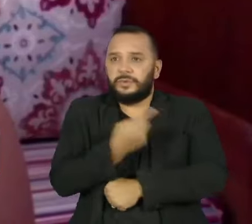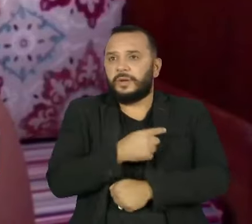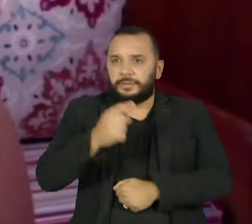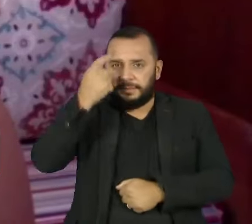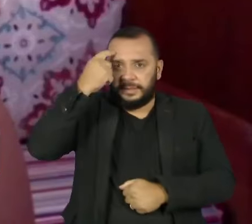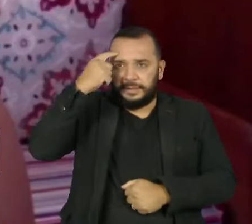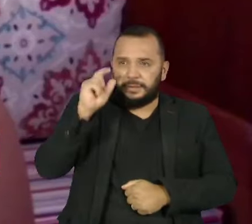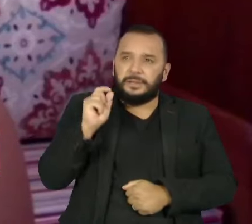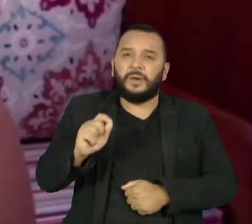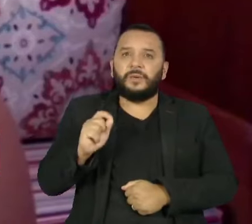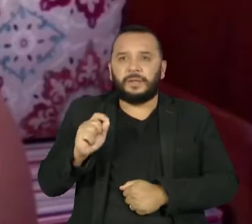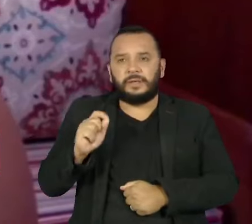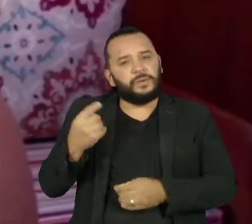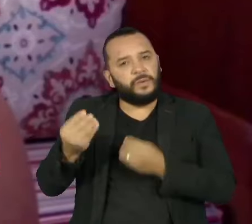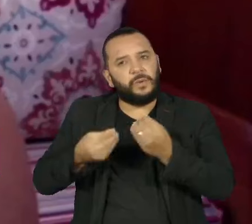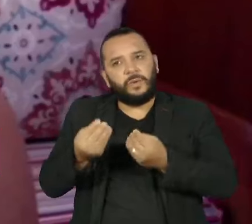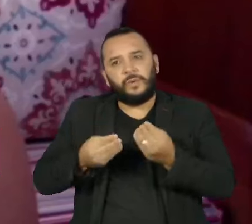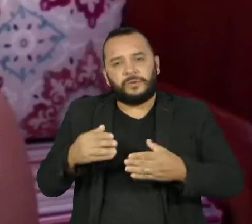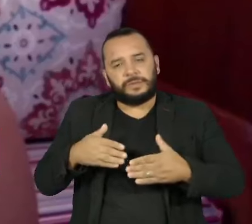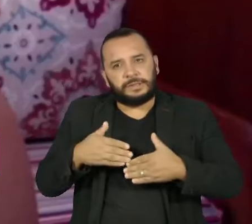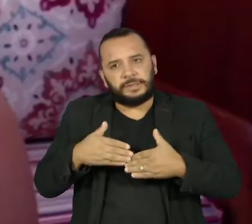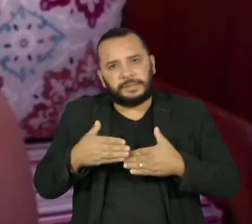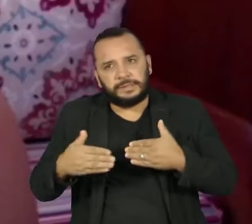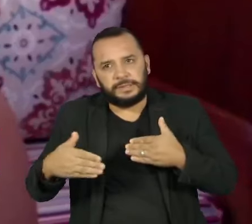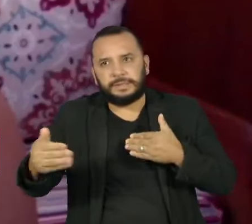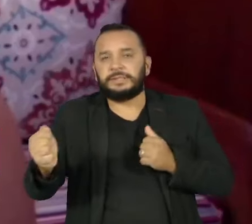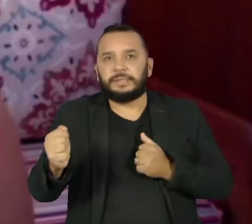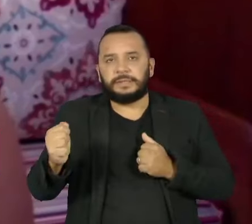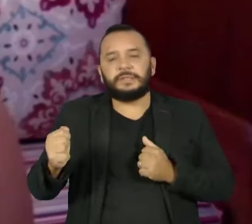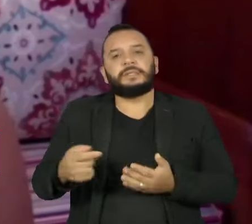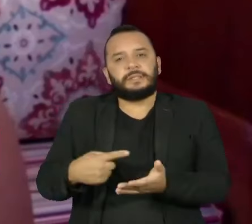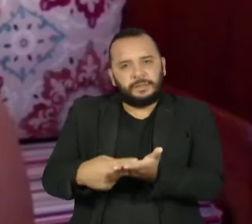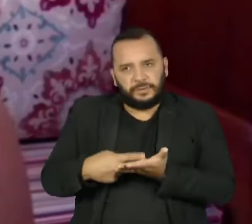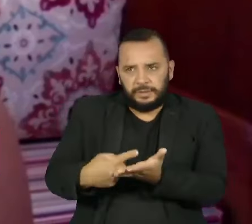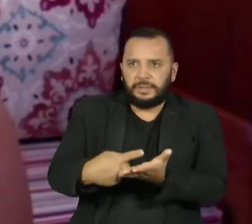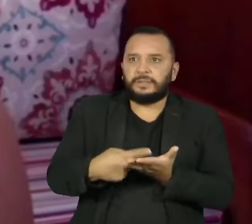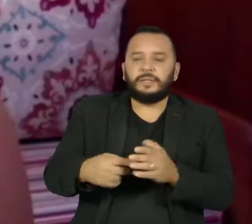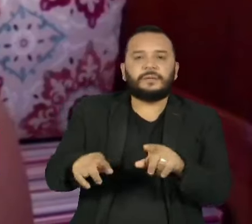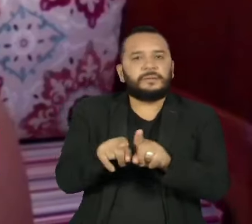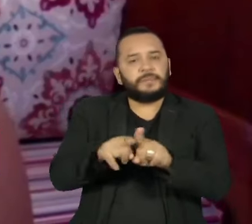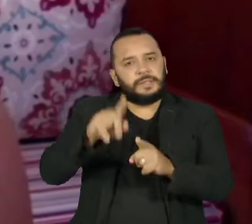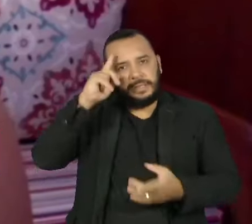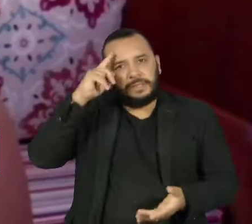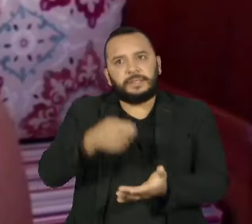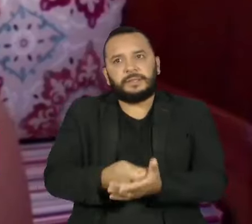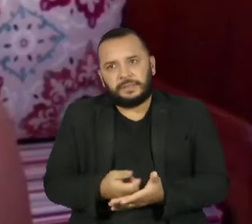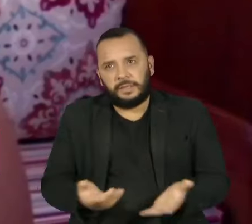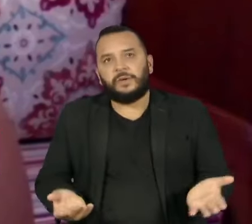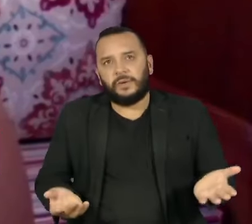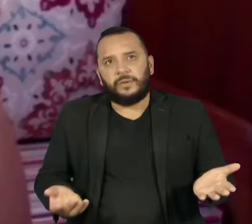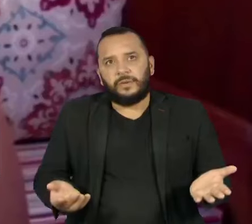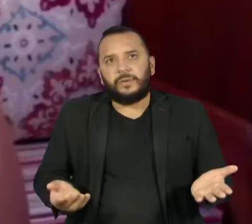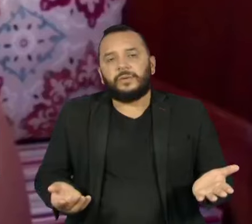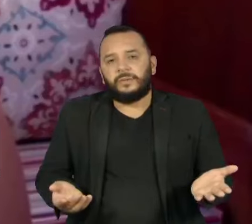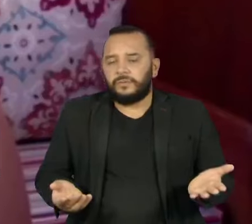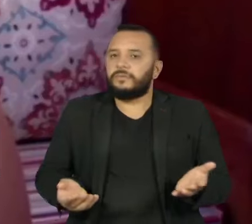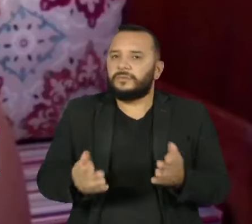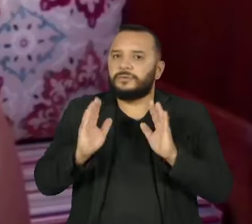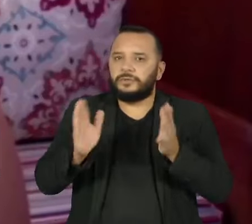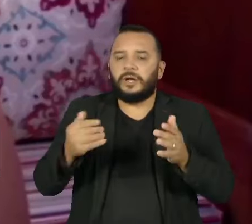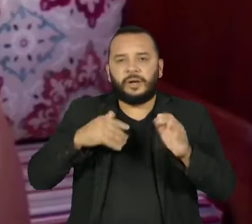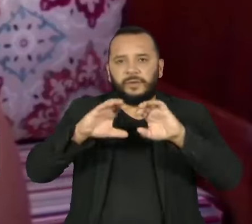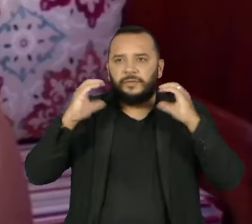em em seguir né O que as negociações e as decisões de grandes eh conferências como